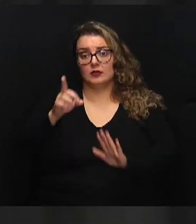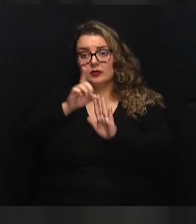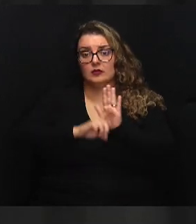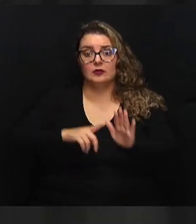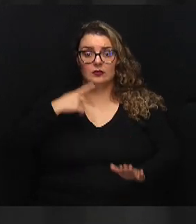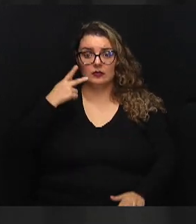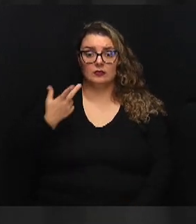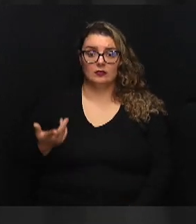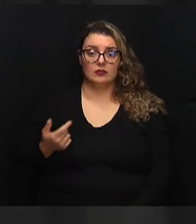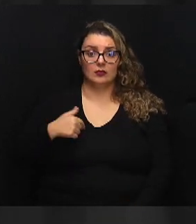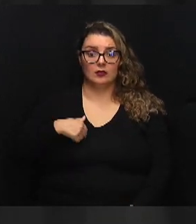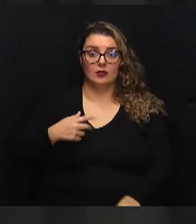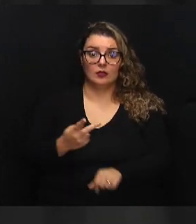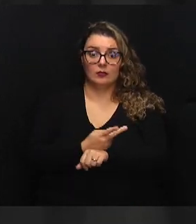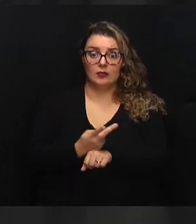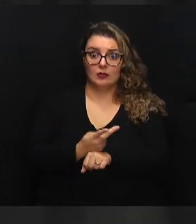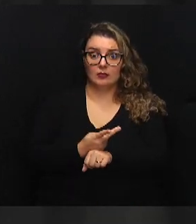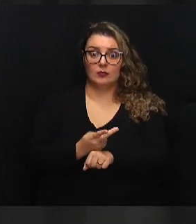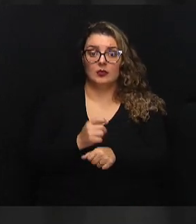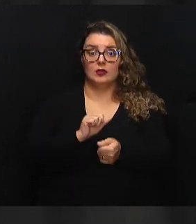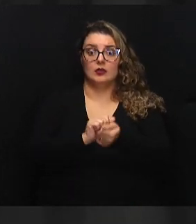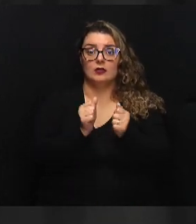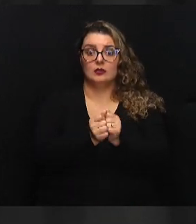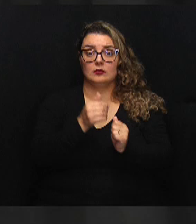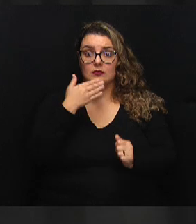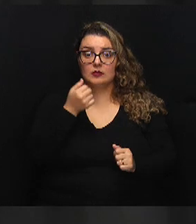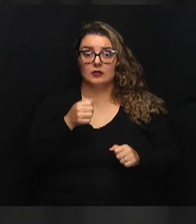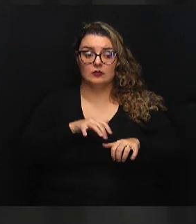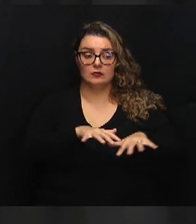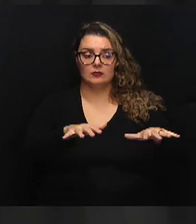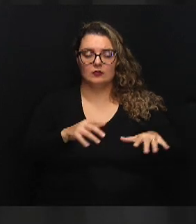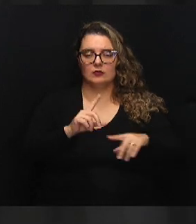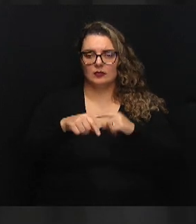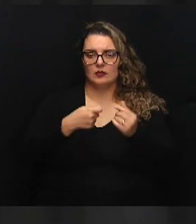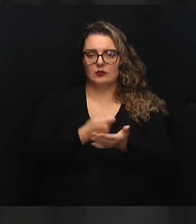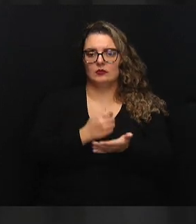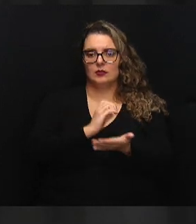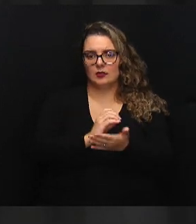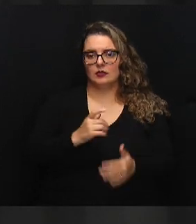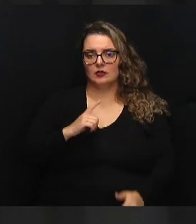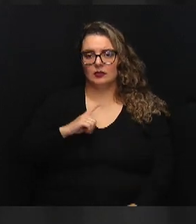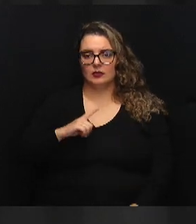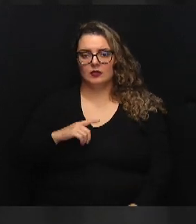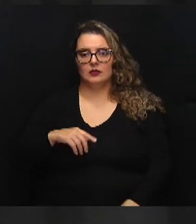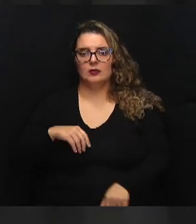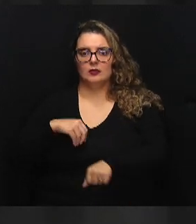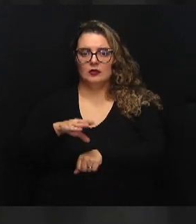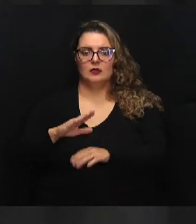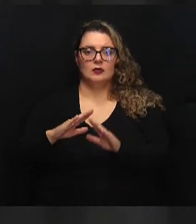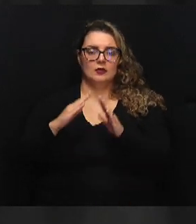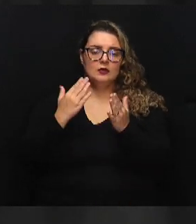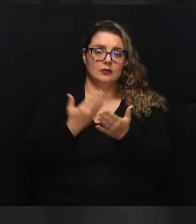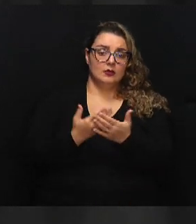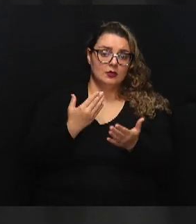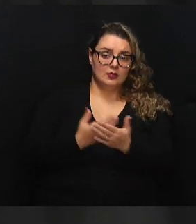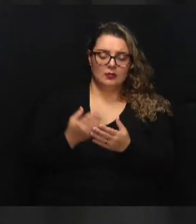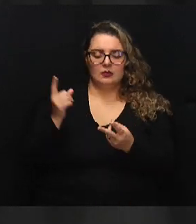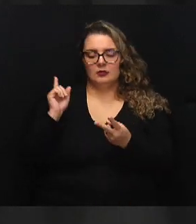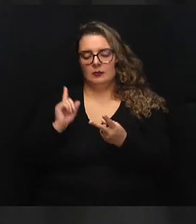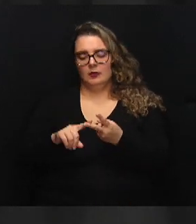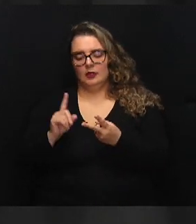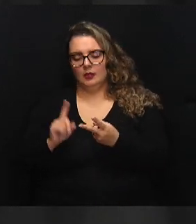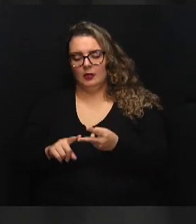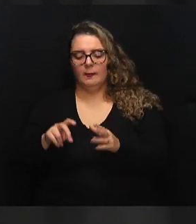Eu procuro otimizar as minhas emendas impositivas. Eu tenho levado para a escola, eu tenho levado